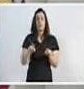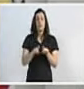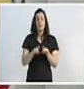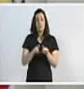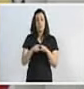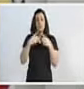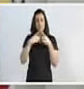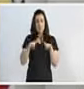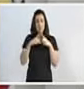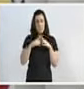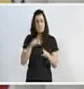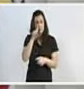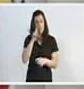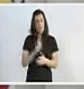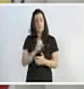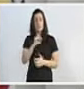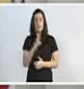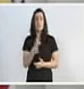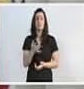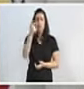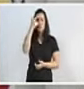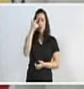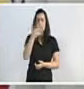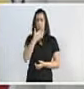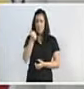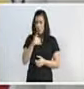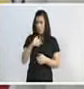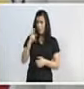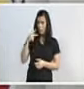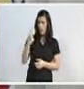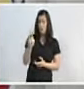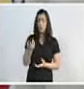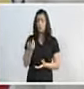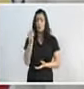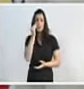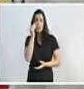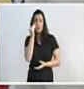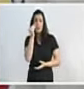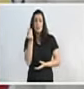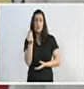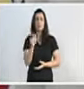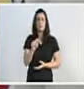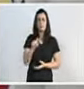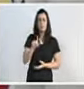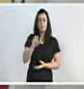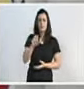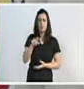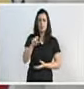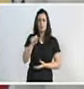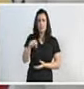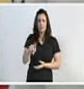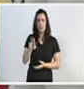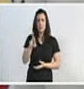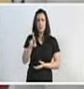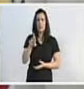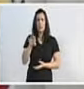olha, se acho que vão fazer melhor, sai candidato. Né, sai candidato. E o Alexandre José teve essa coragem de colocar seu